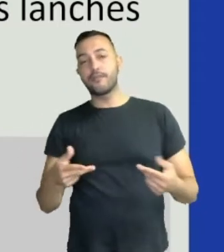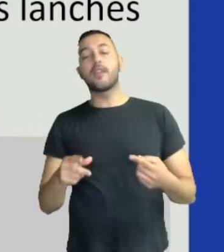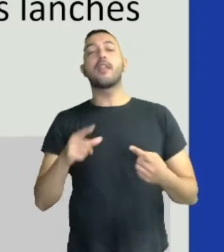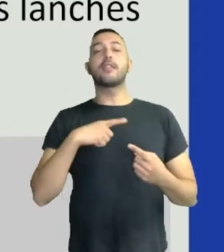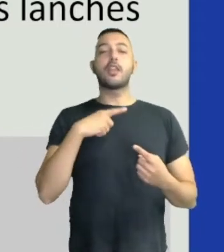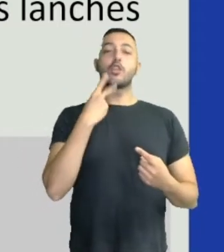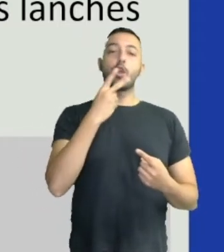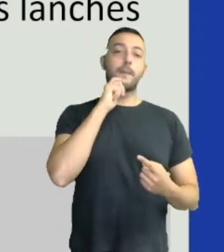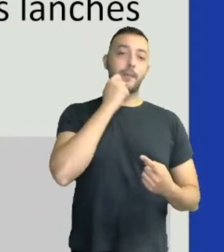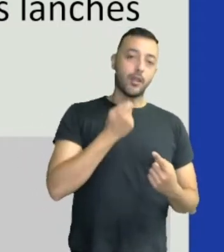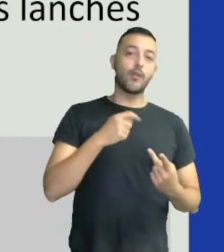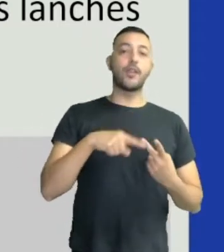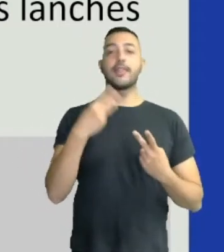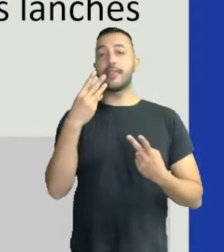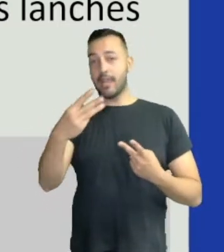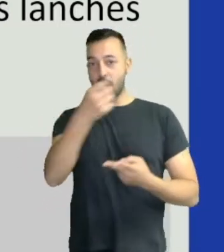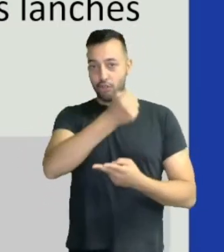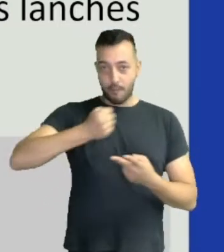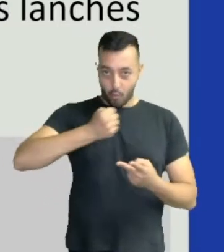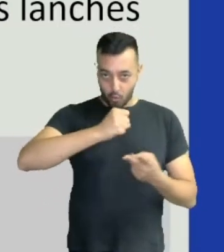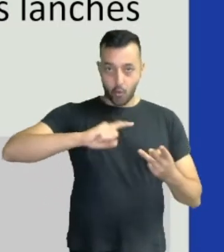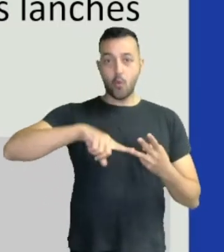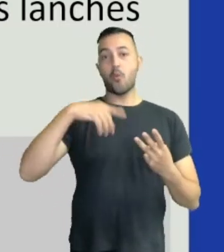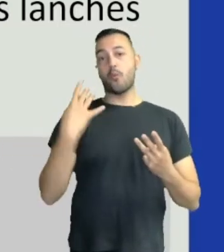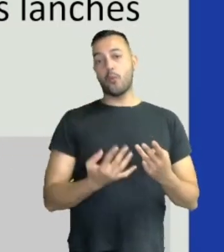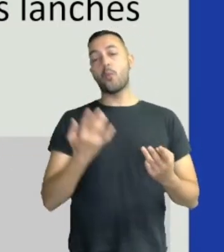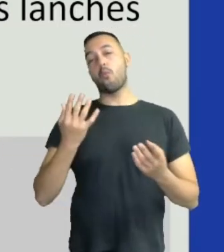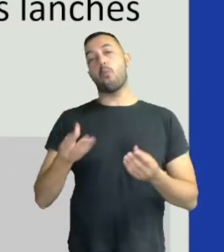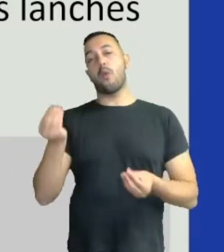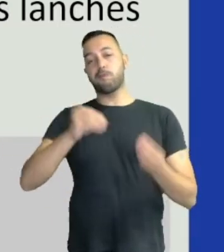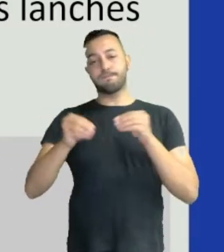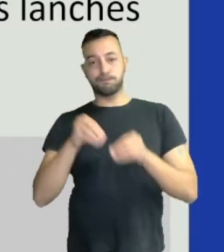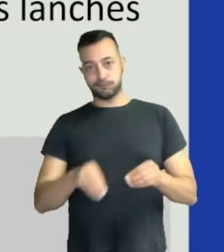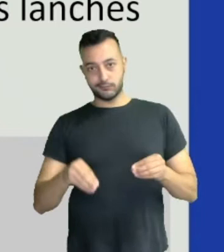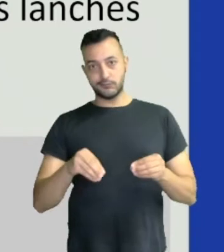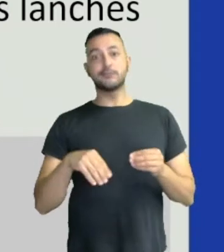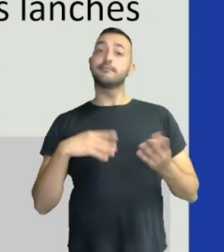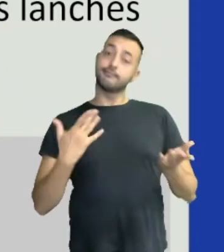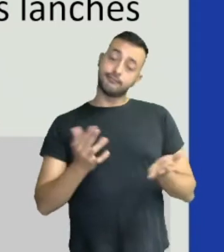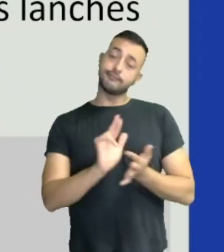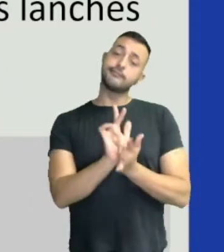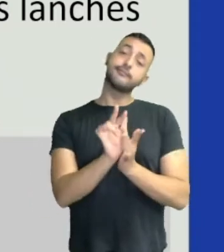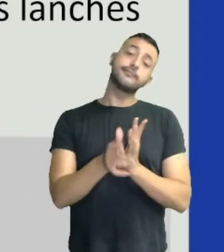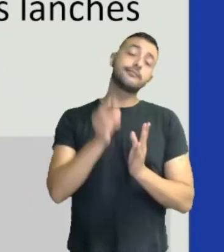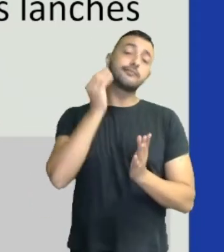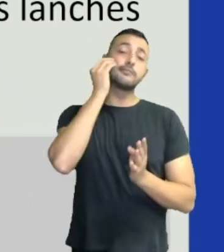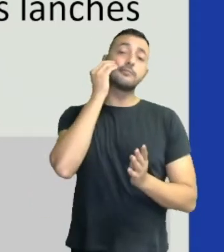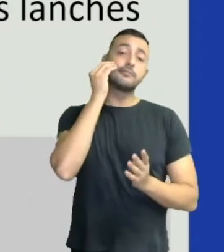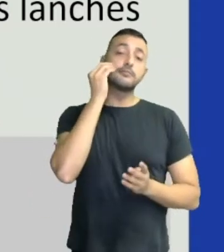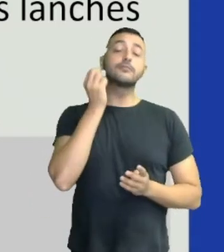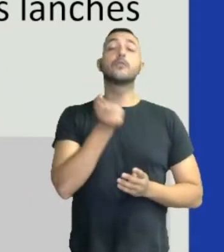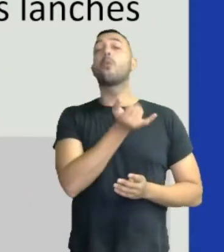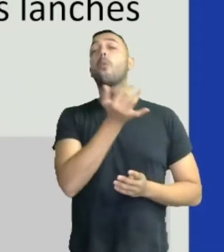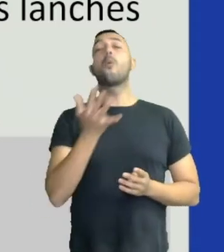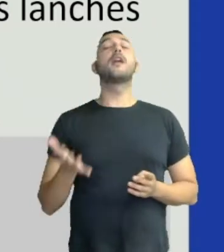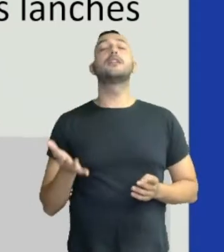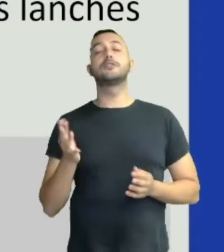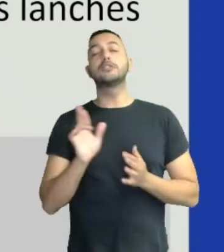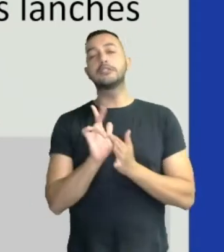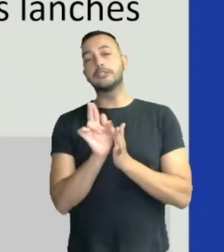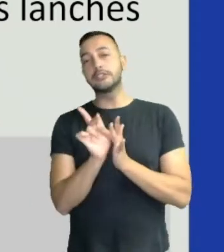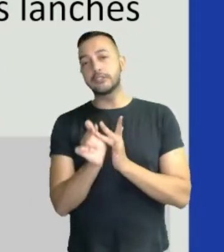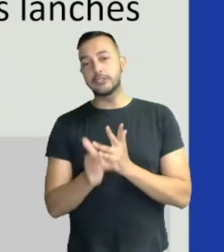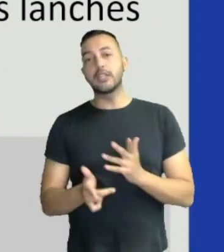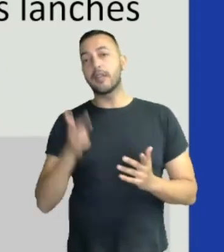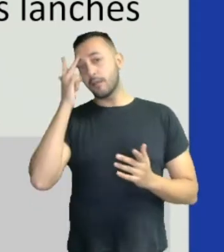de molho e 4 de recheios, a quantidade de lanches distintos que ela pode oferecer e 2 pessoas que